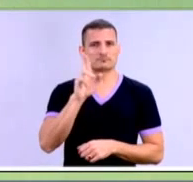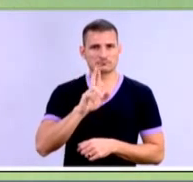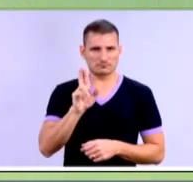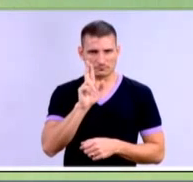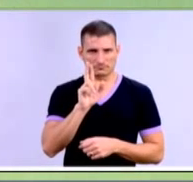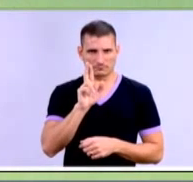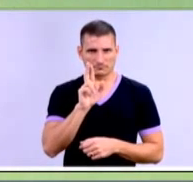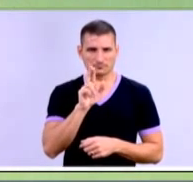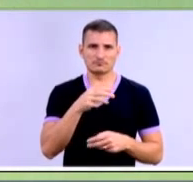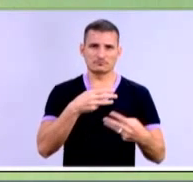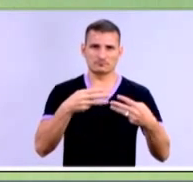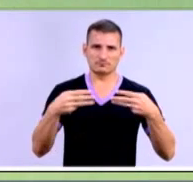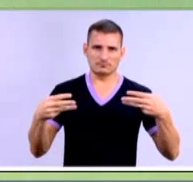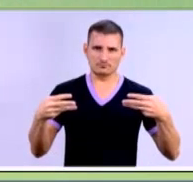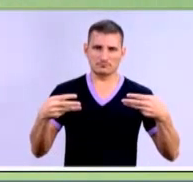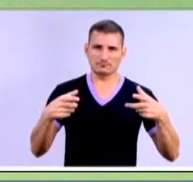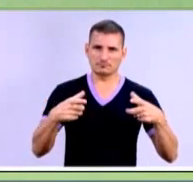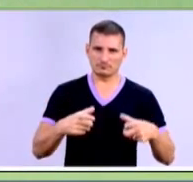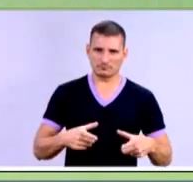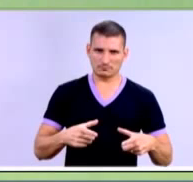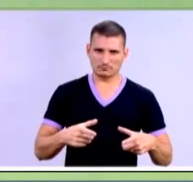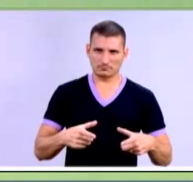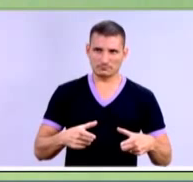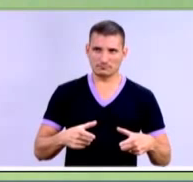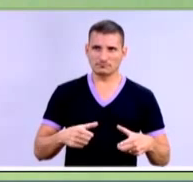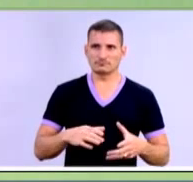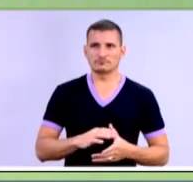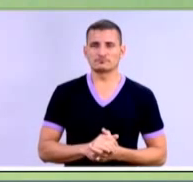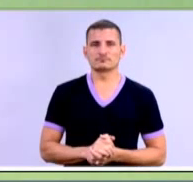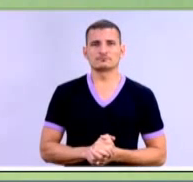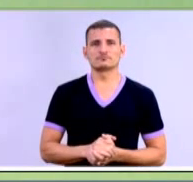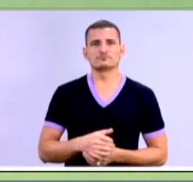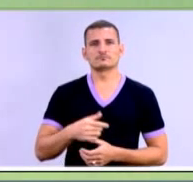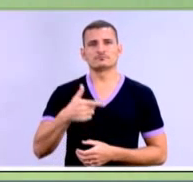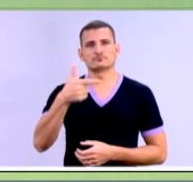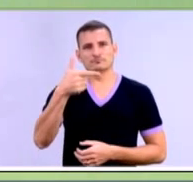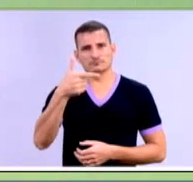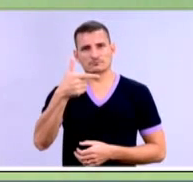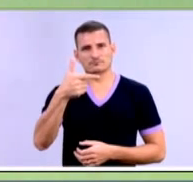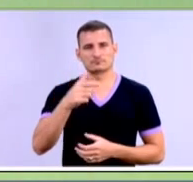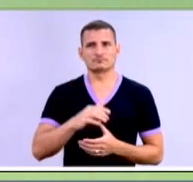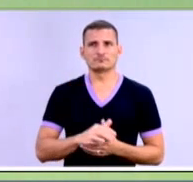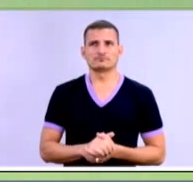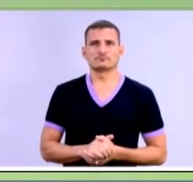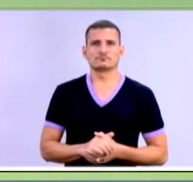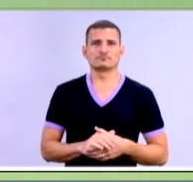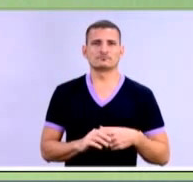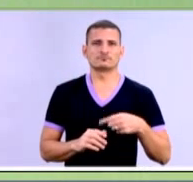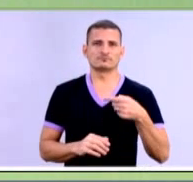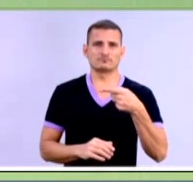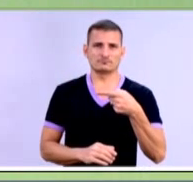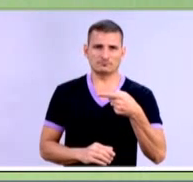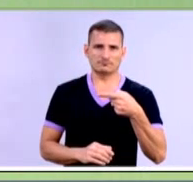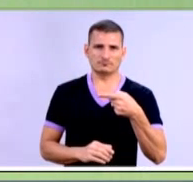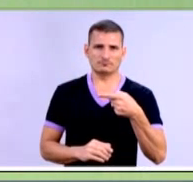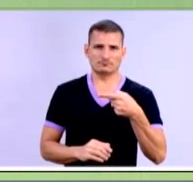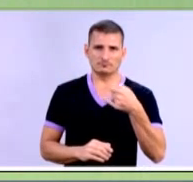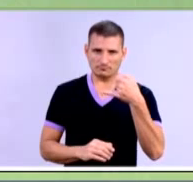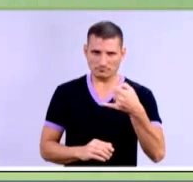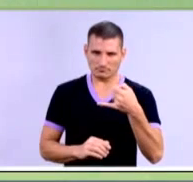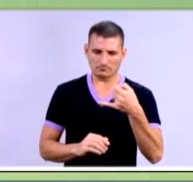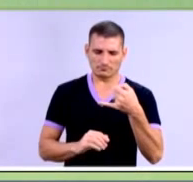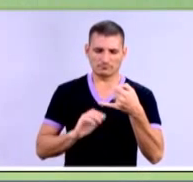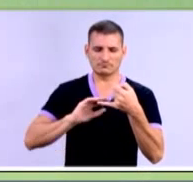redes locais. A assertiva 2. A malha que envolve o cabo coaxial serve